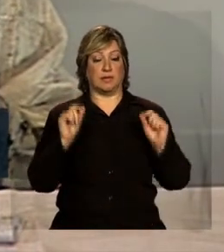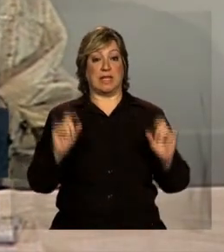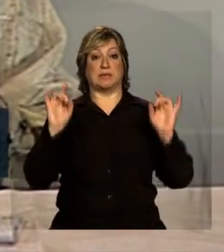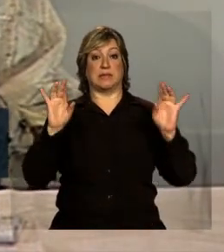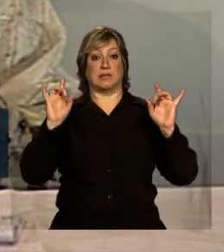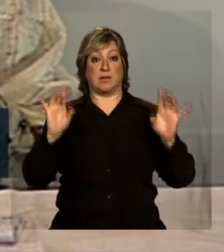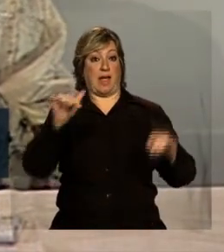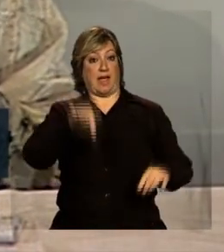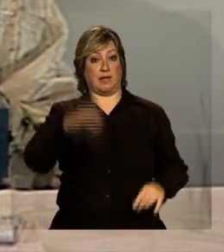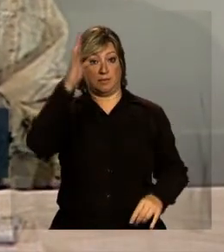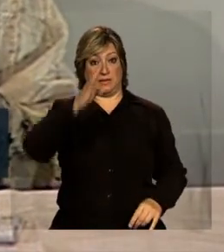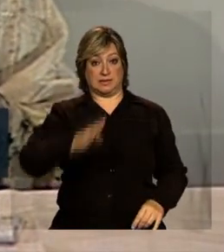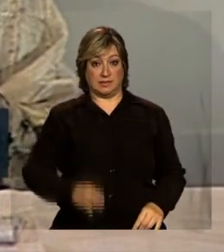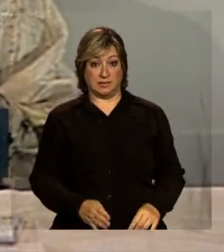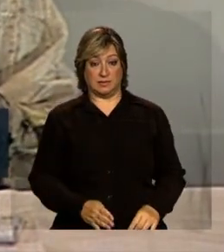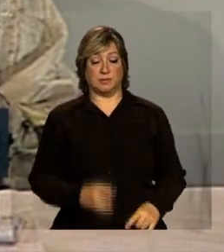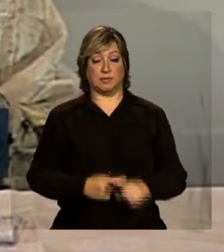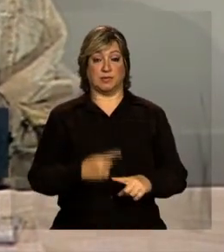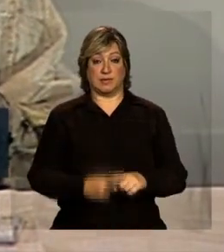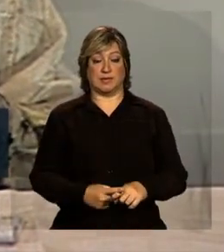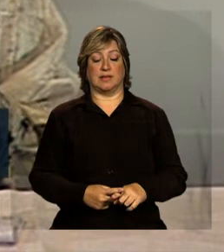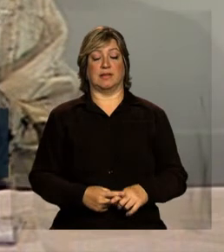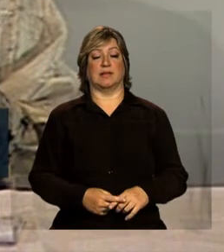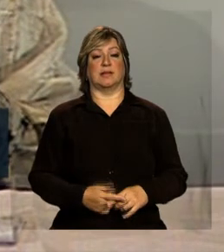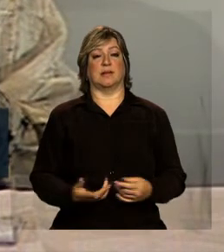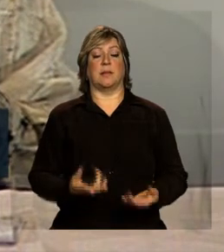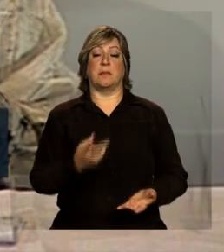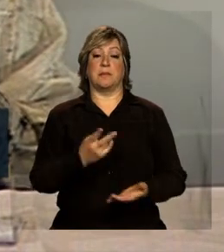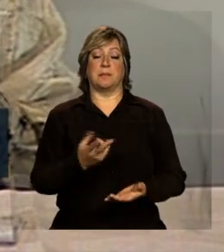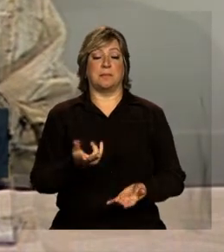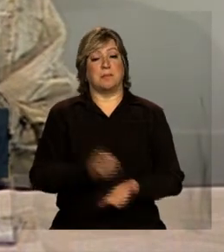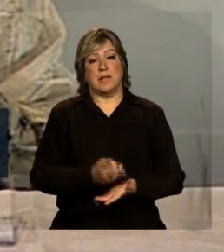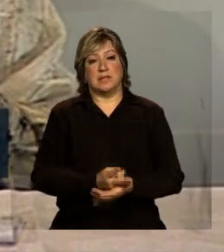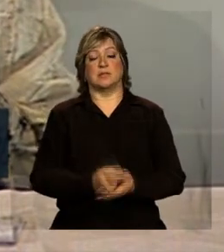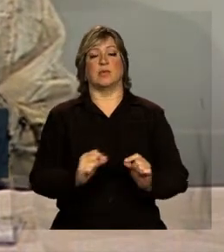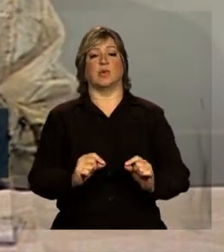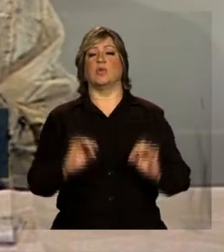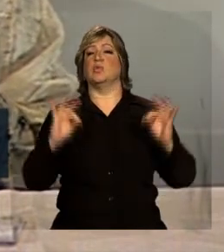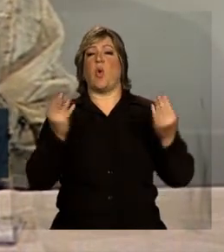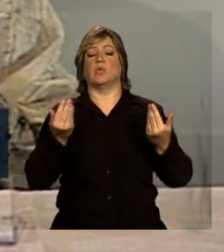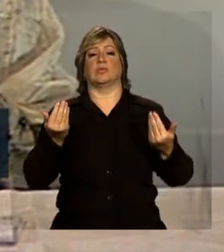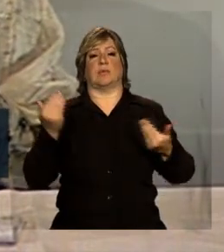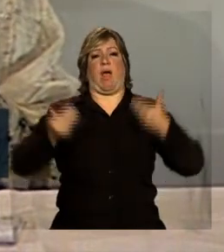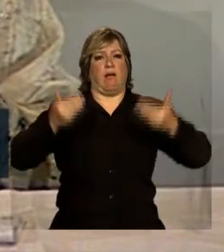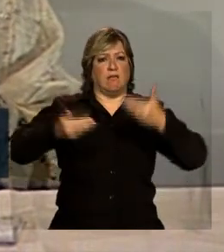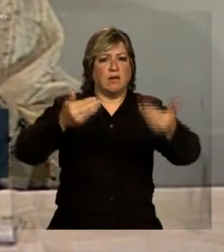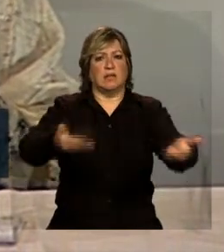aqui no Brasil, porque, apesar de tudo, todos os avanços que nós